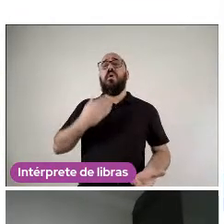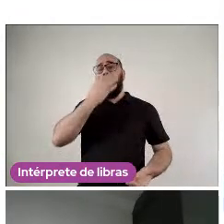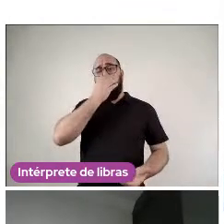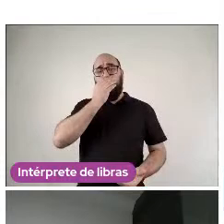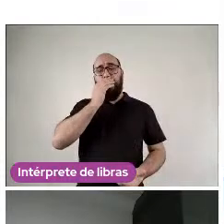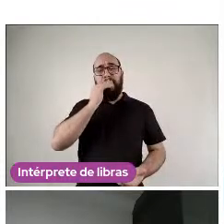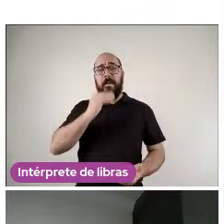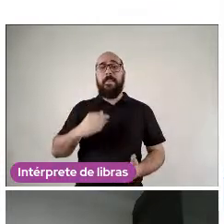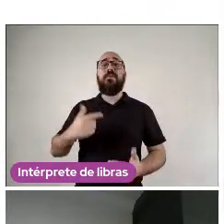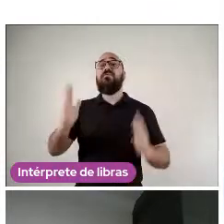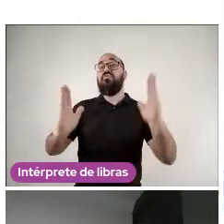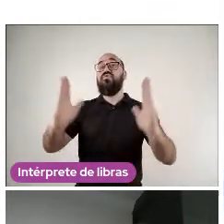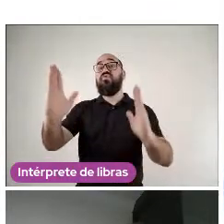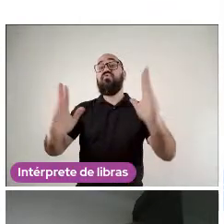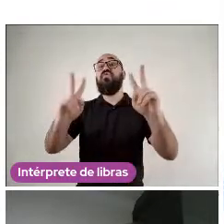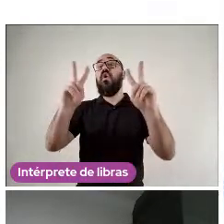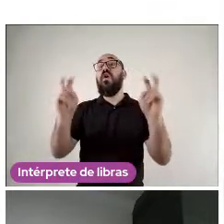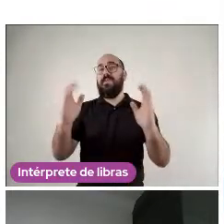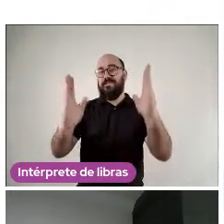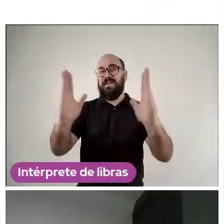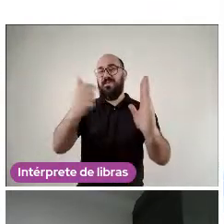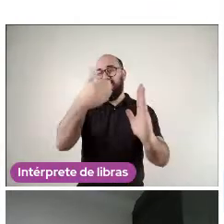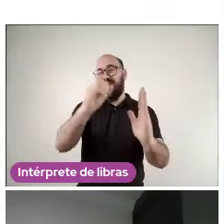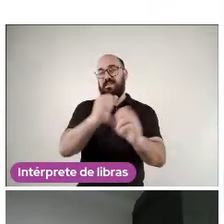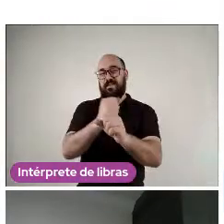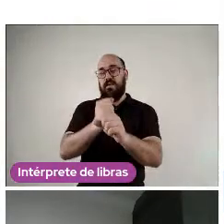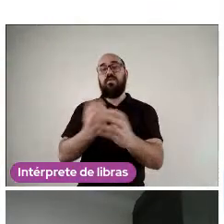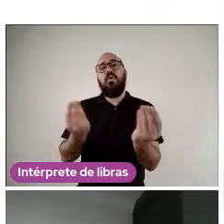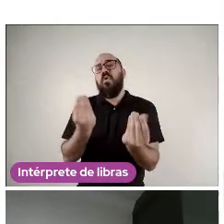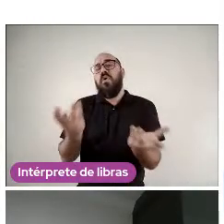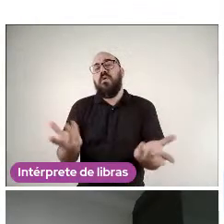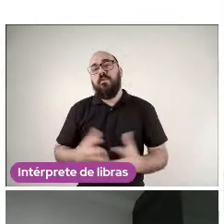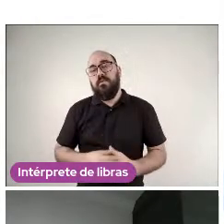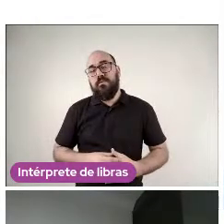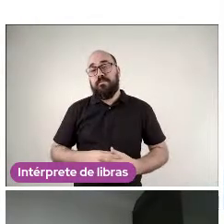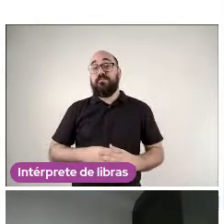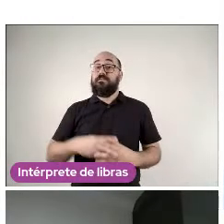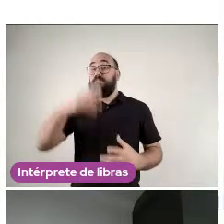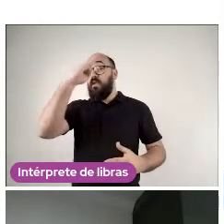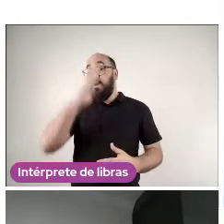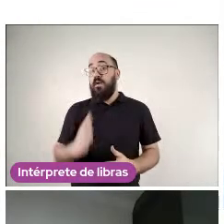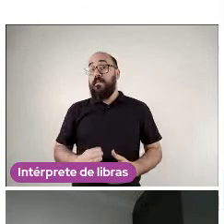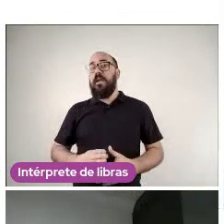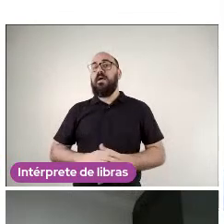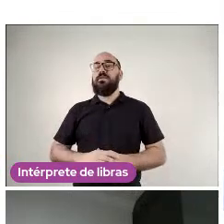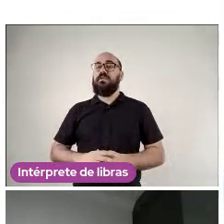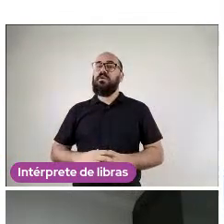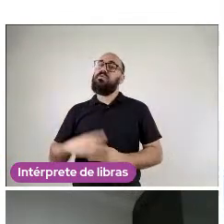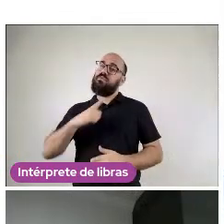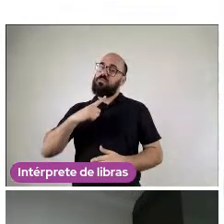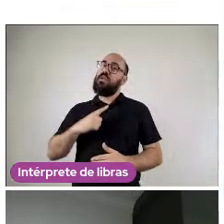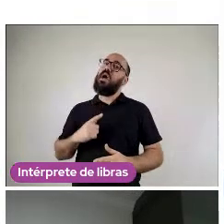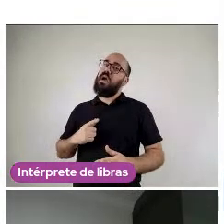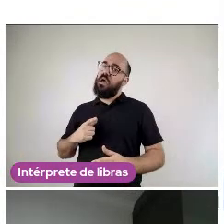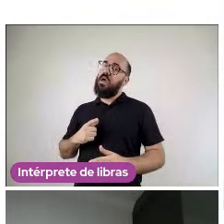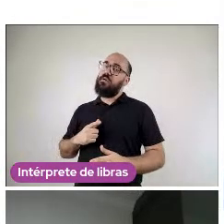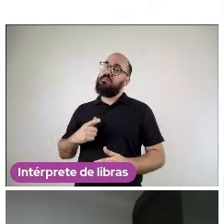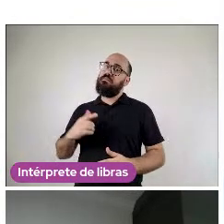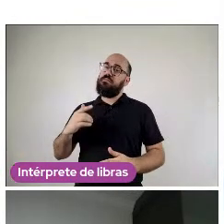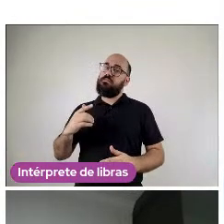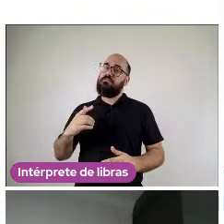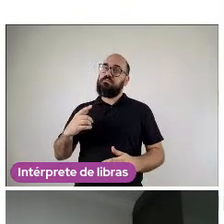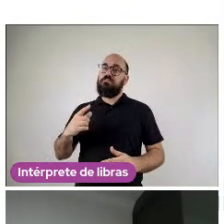relação à década? Bom, é importante dizer que o Brasil está muito à frente, né, de